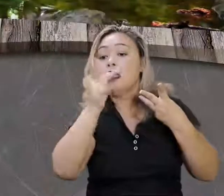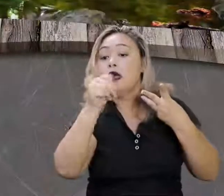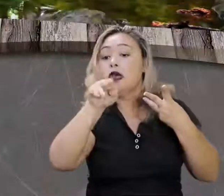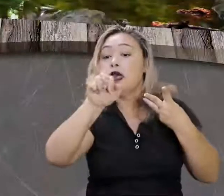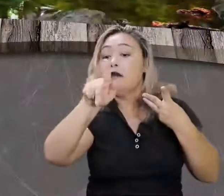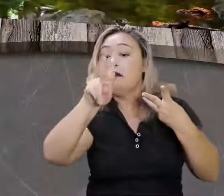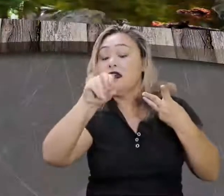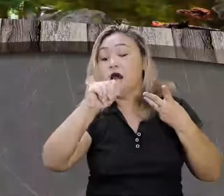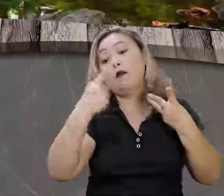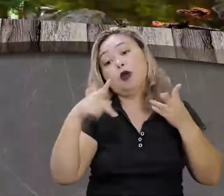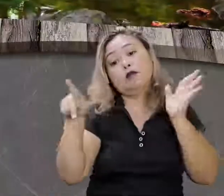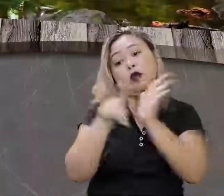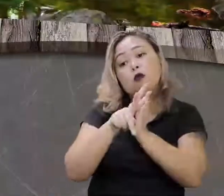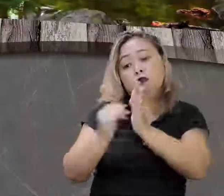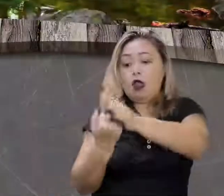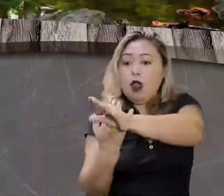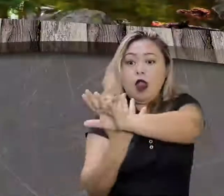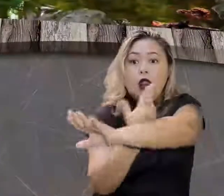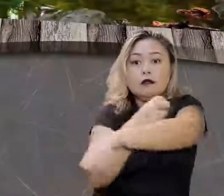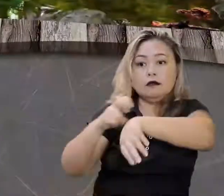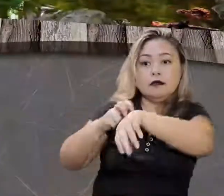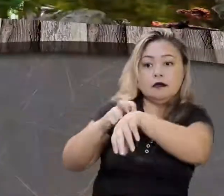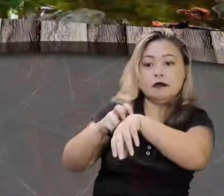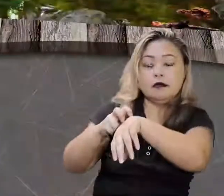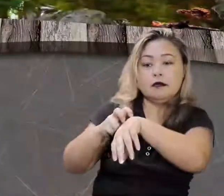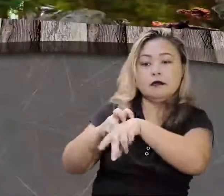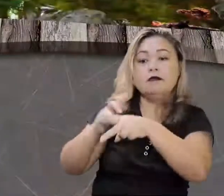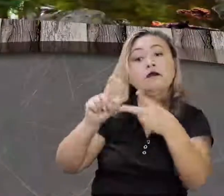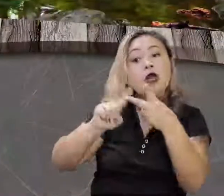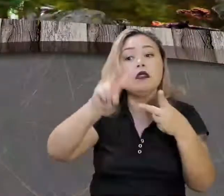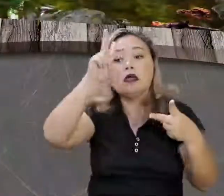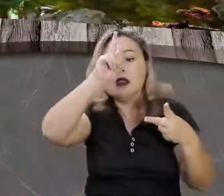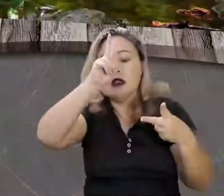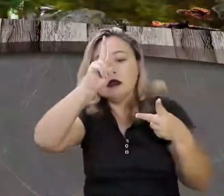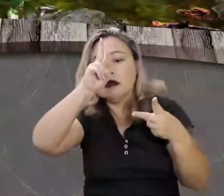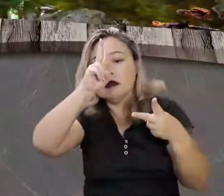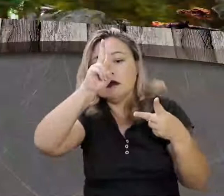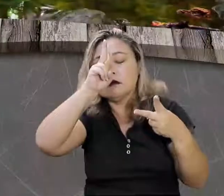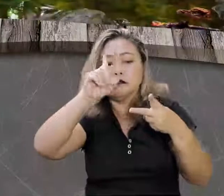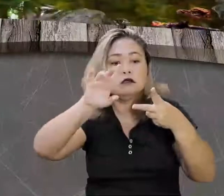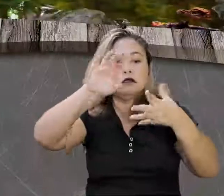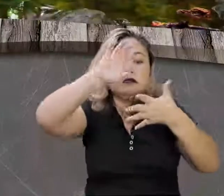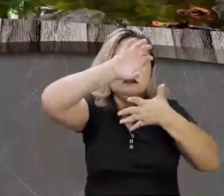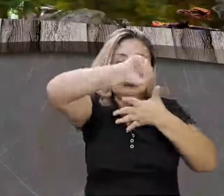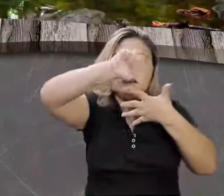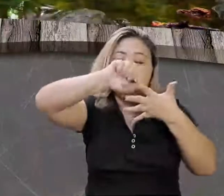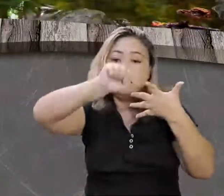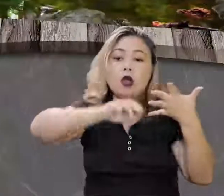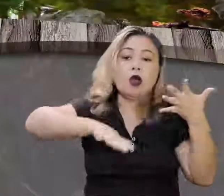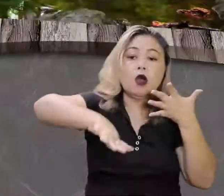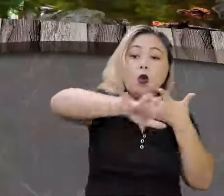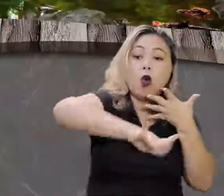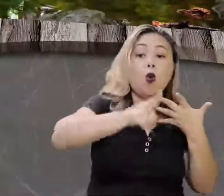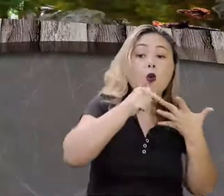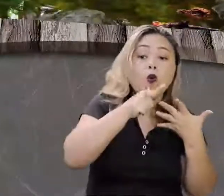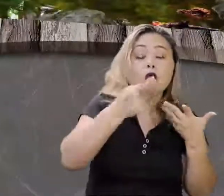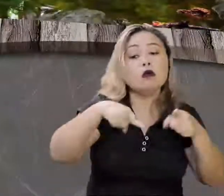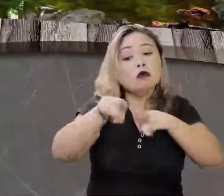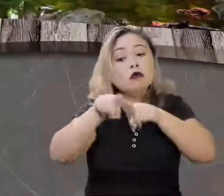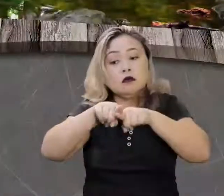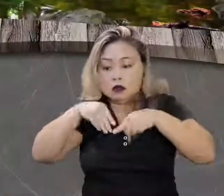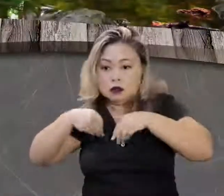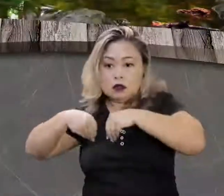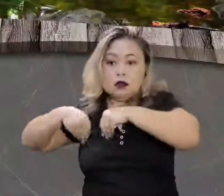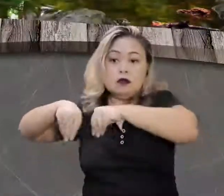herbívoros, porque são vegetais. Aí você tem que lembrar, cadeia alimentar pode ser tanto no ambiente aquático quanto